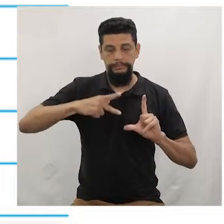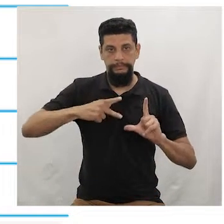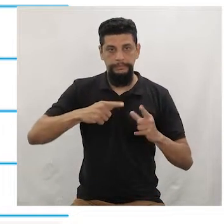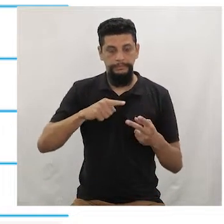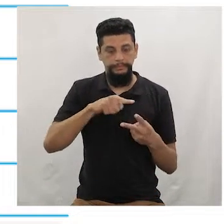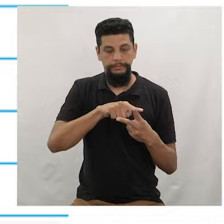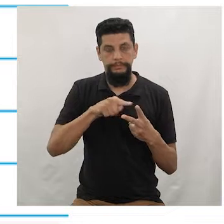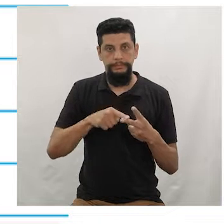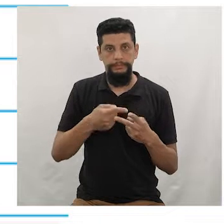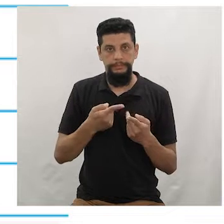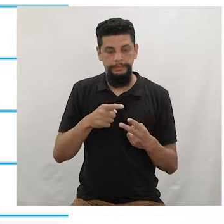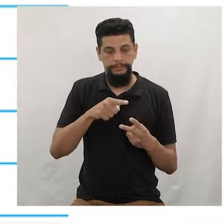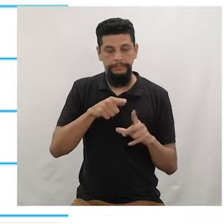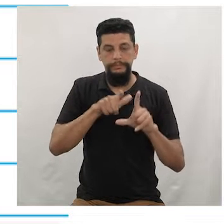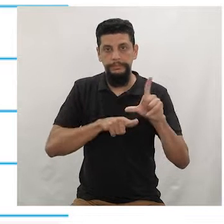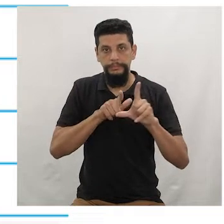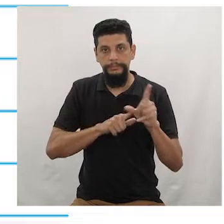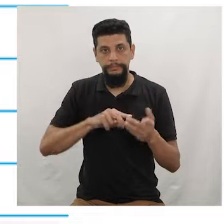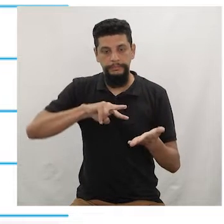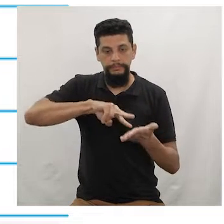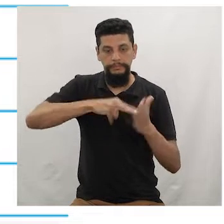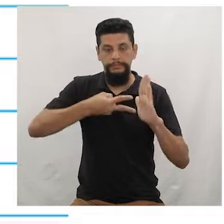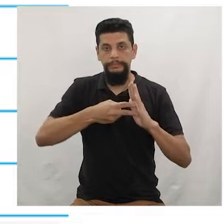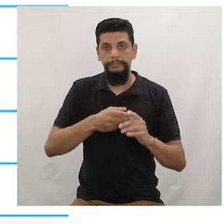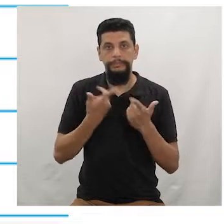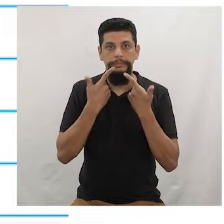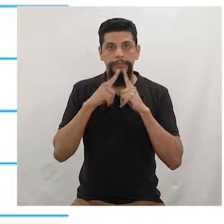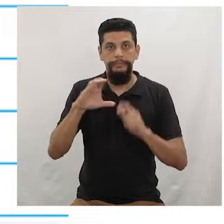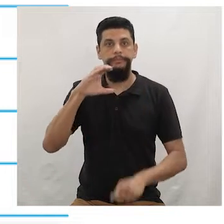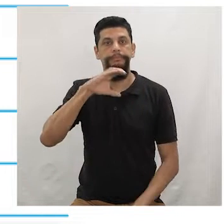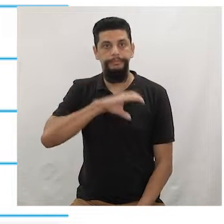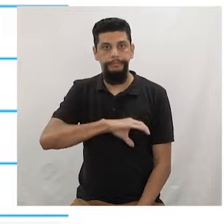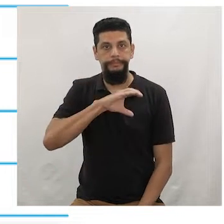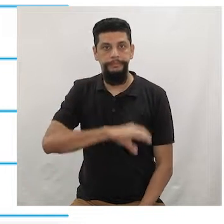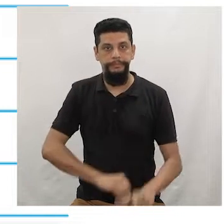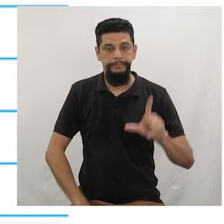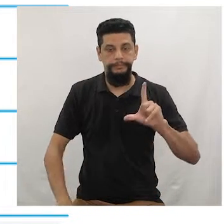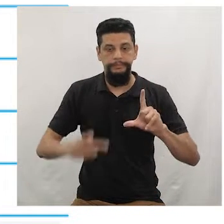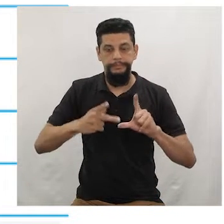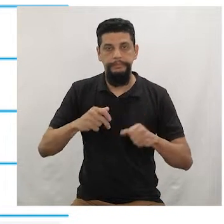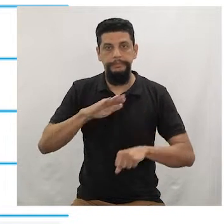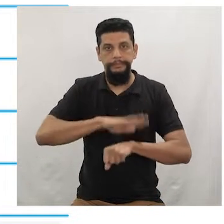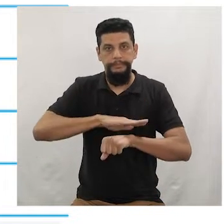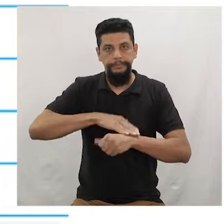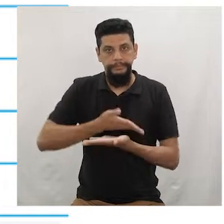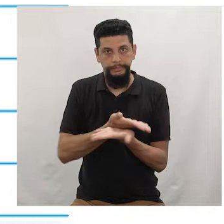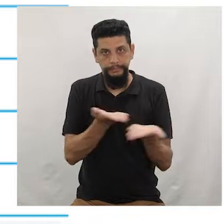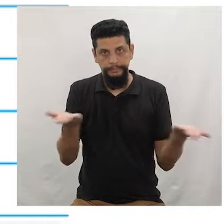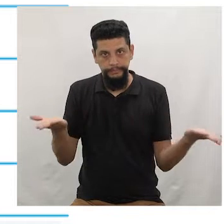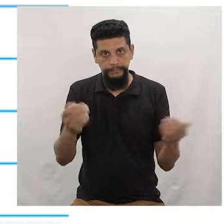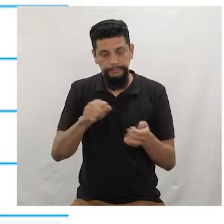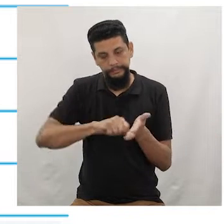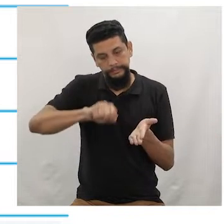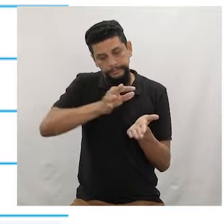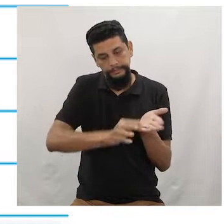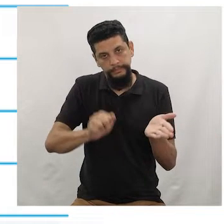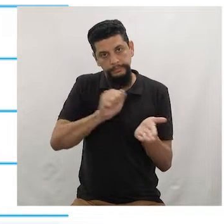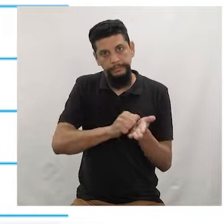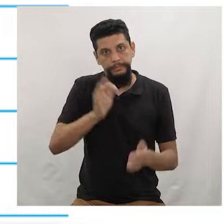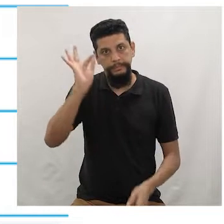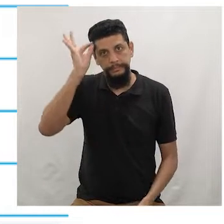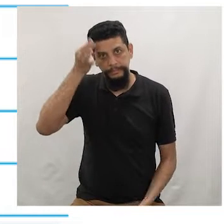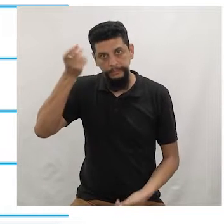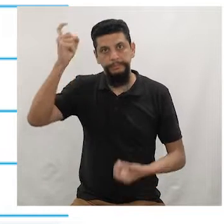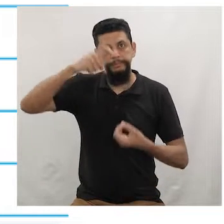LP. São duas letrinhas que representam língua portuguesa. Eu vou dar um tempo para vocês fazerem